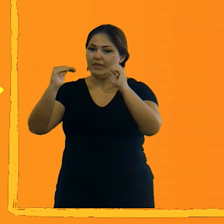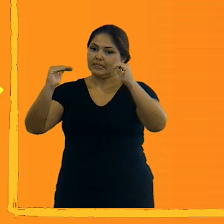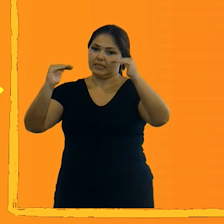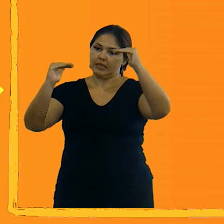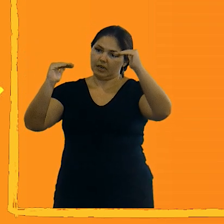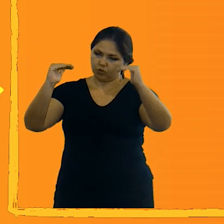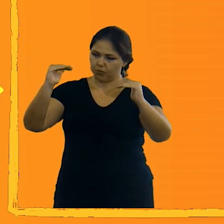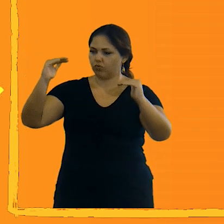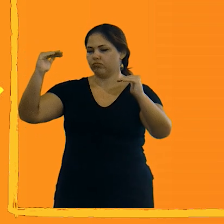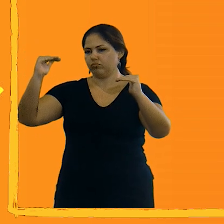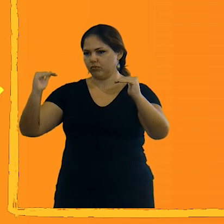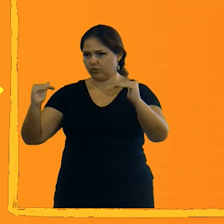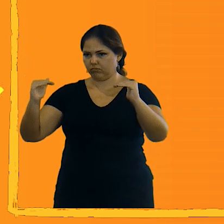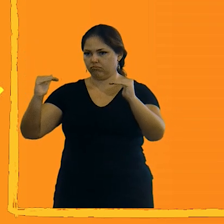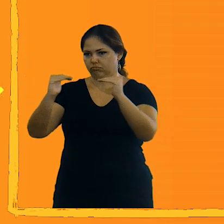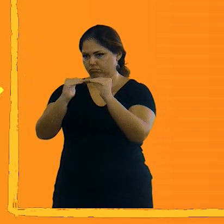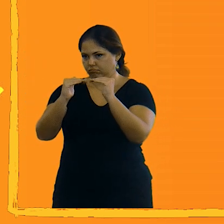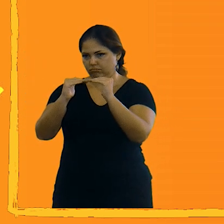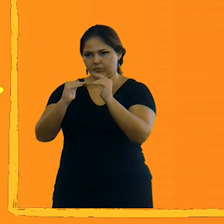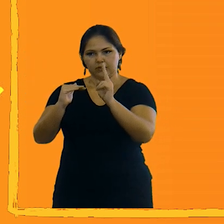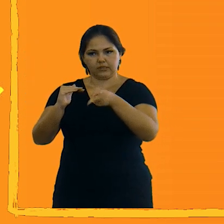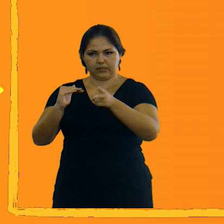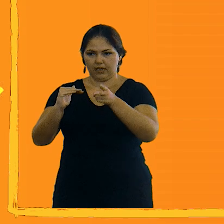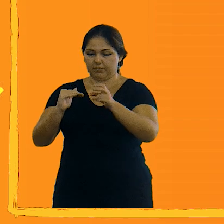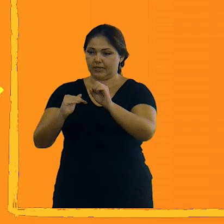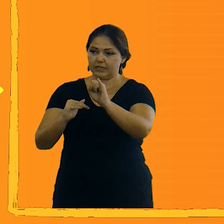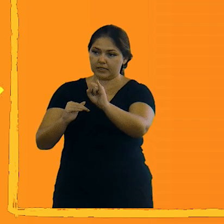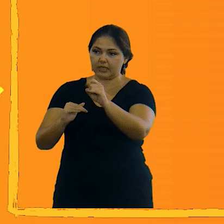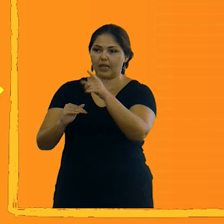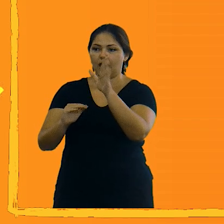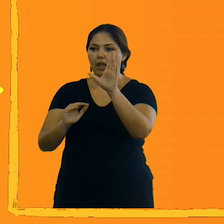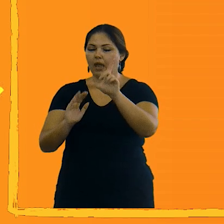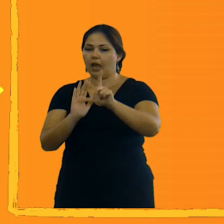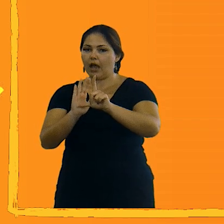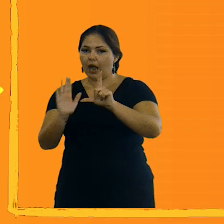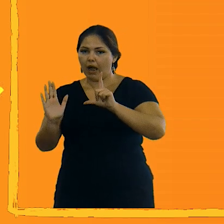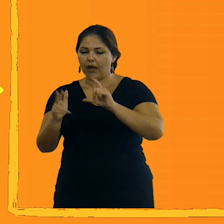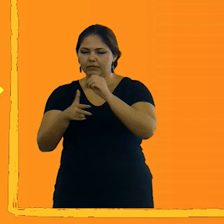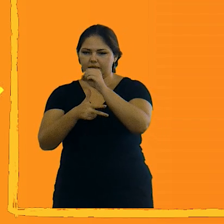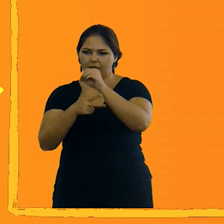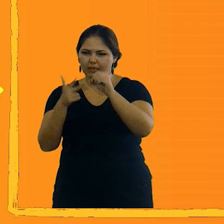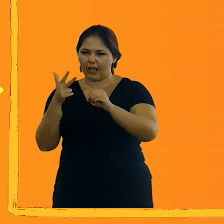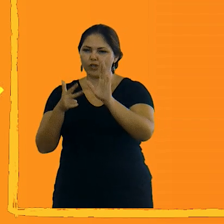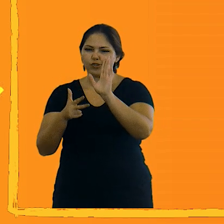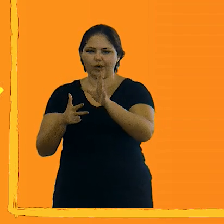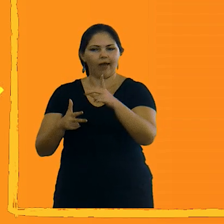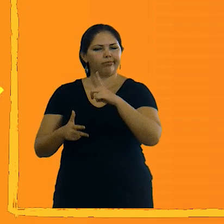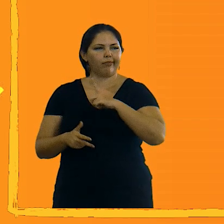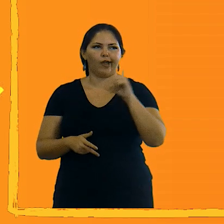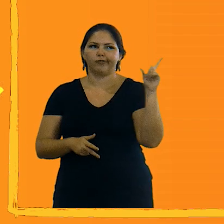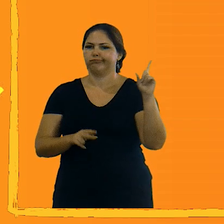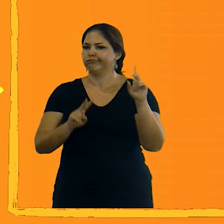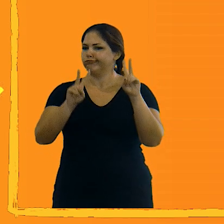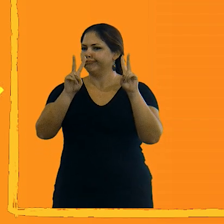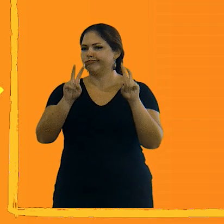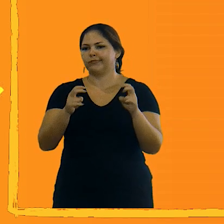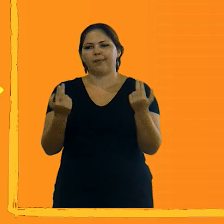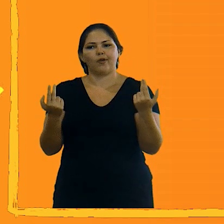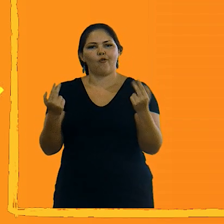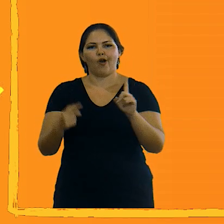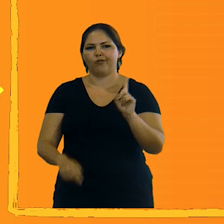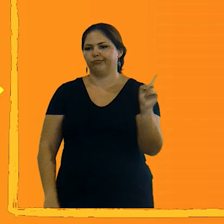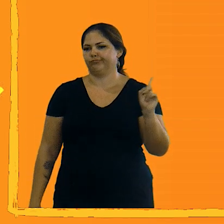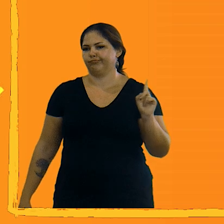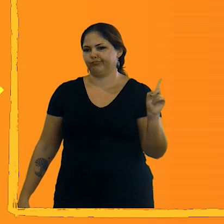provas anteriores do Enem você já observou que caem questões em relacionado a isso